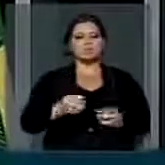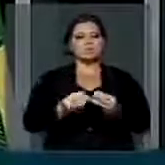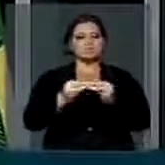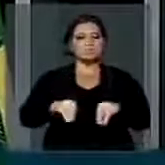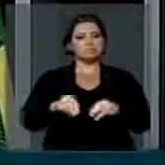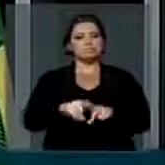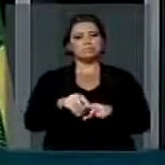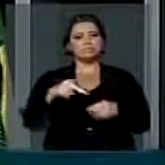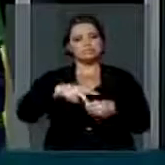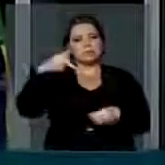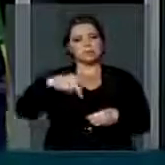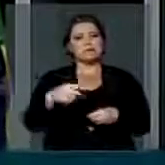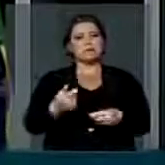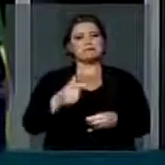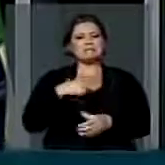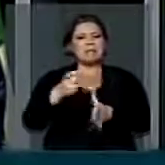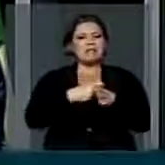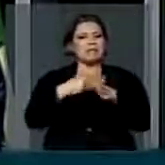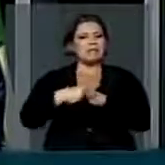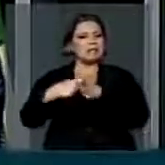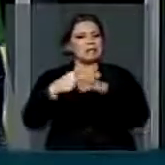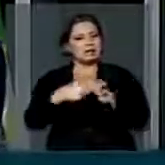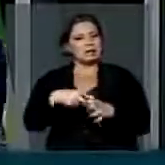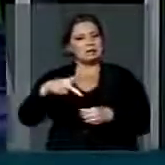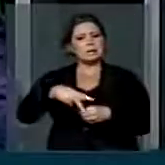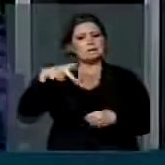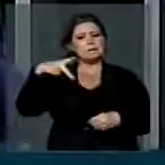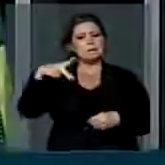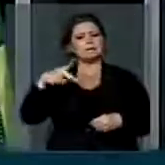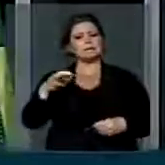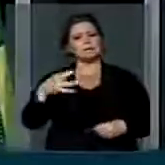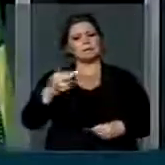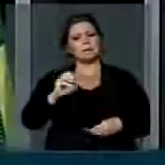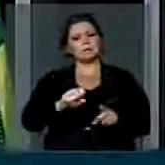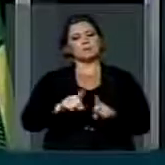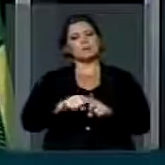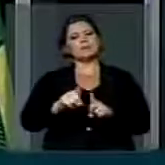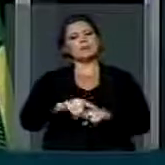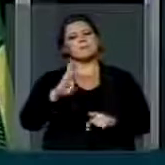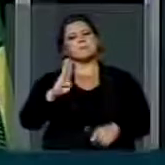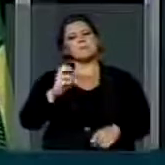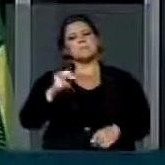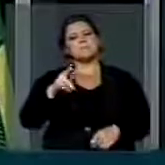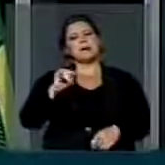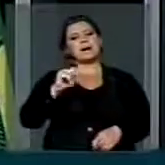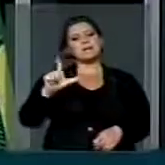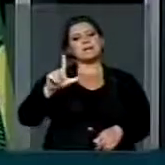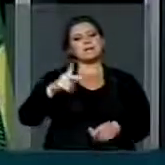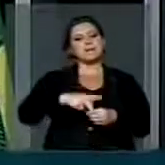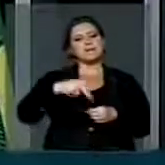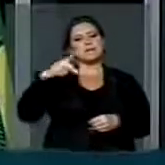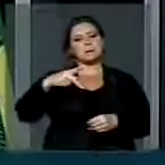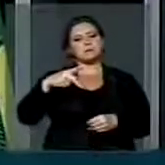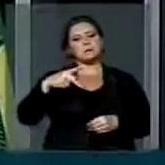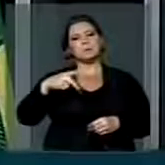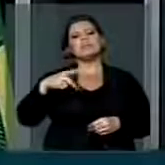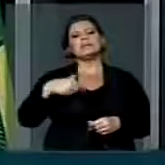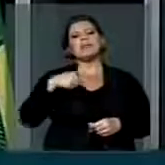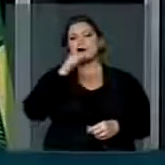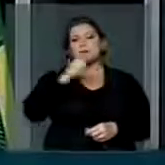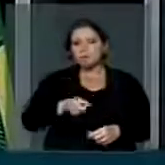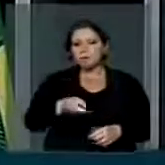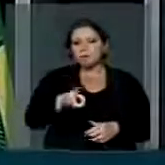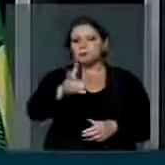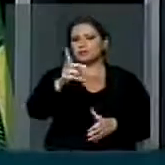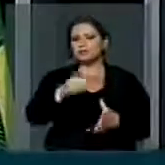mundo. É a única empresa de petróleo do planeta onde aumenta o preço do barril de petróleo, aumenta o prejuízo da Petrobras.